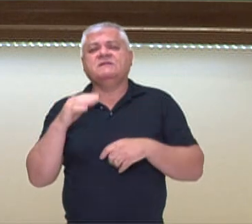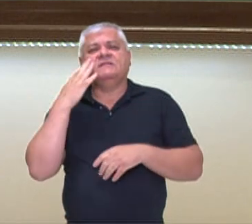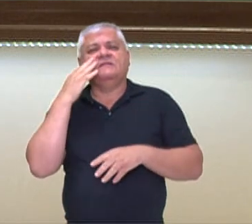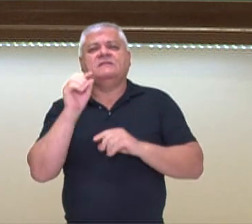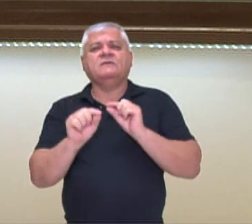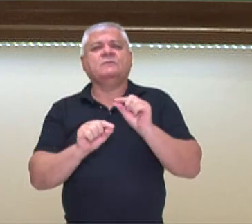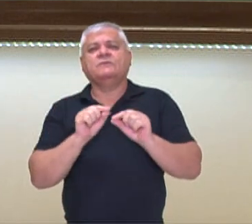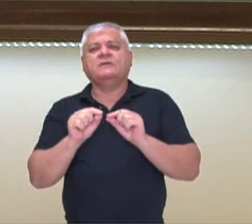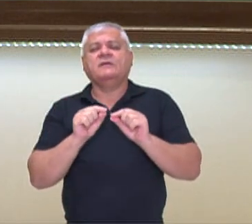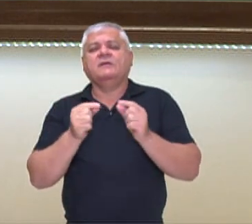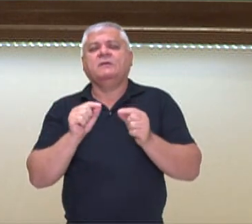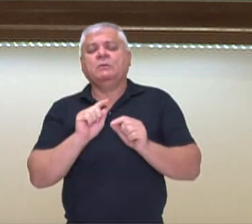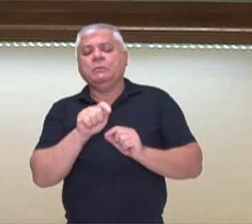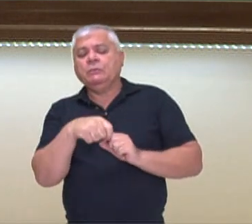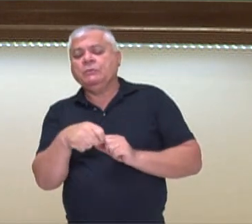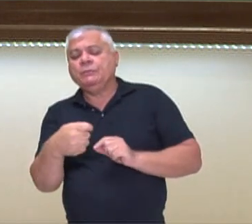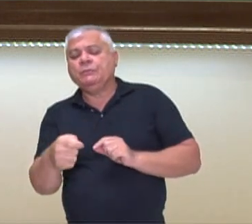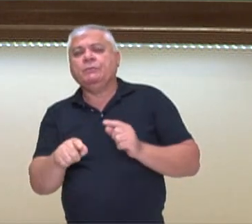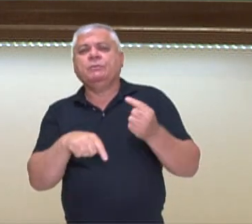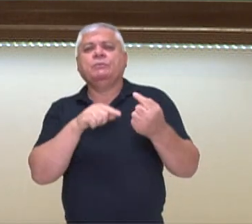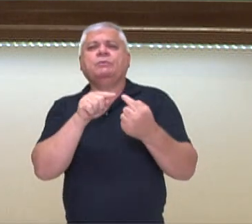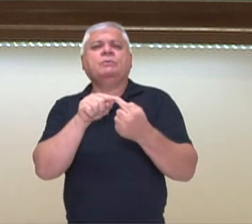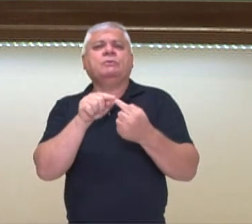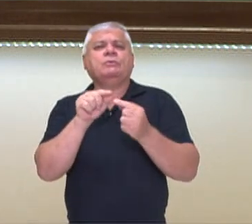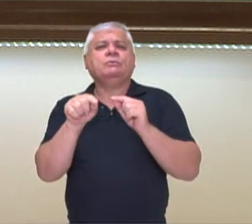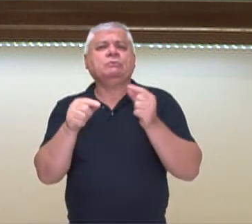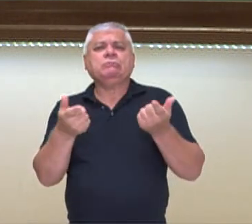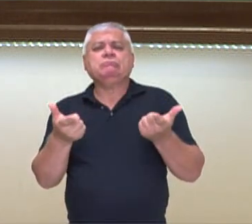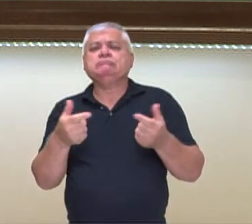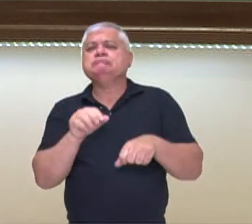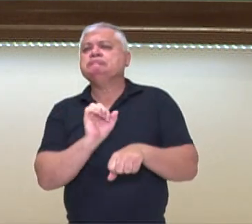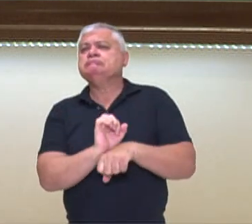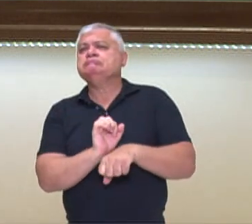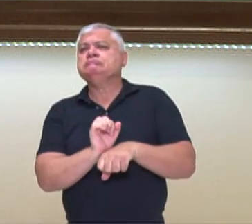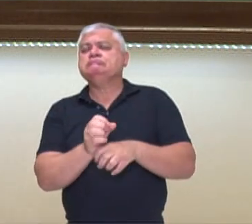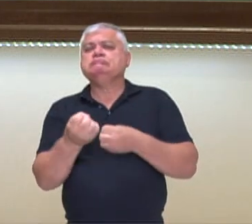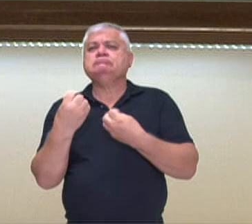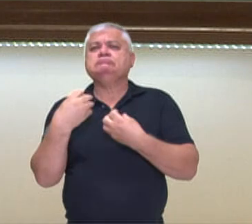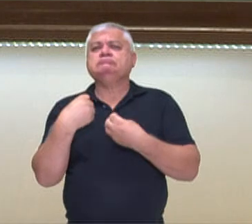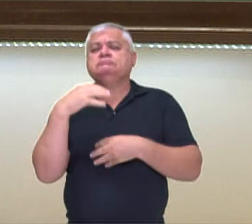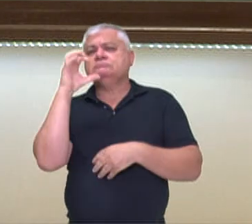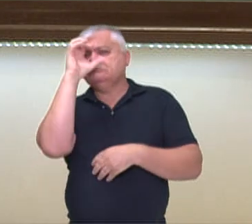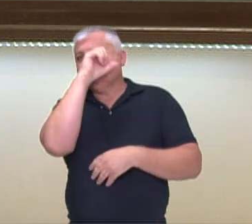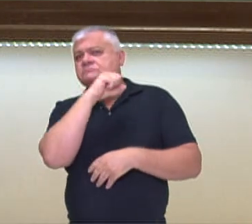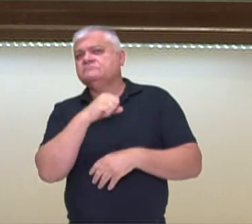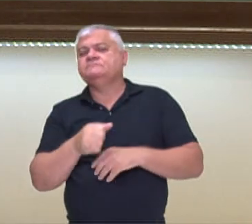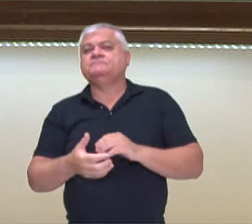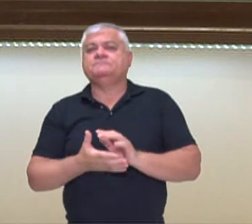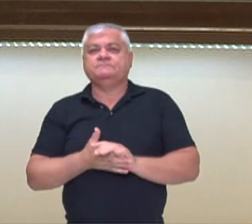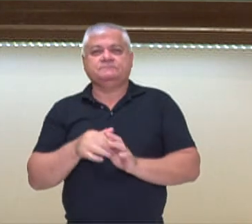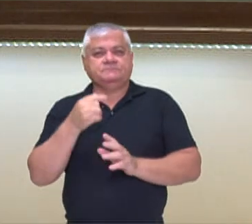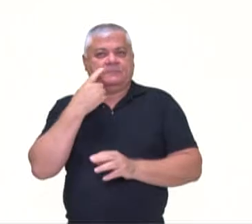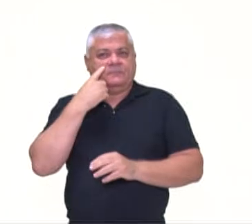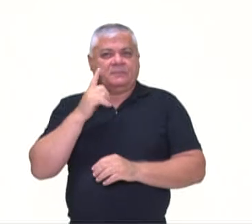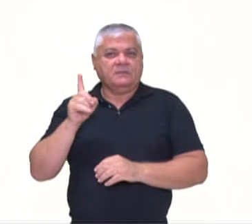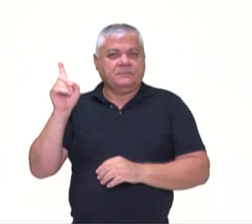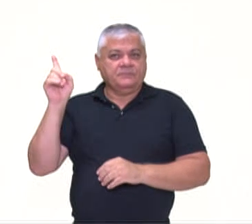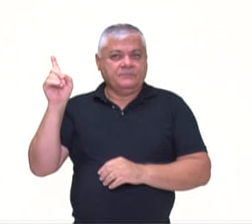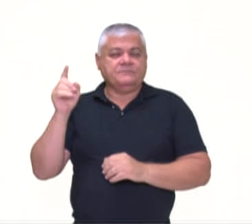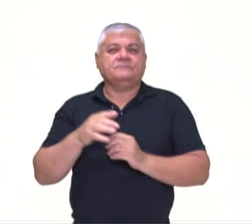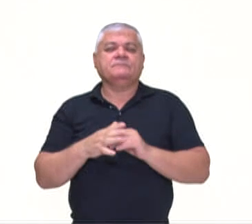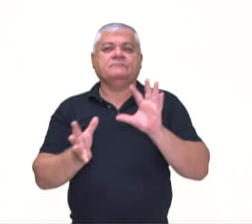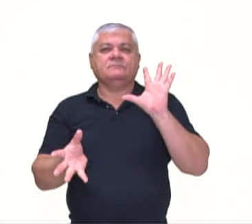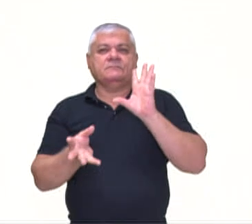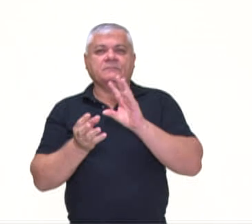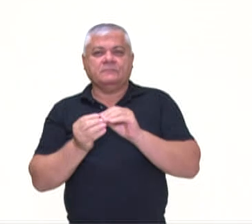entender quais são os objetivos, o que esperar da aula, certo? Vamos dar uma olhadinha? Então vejam, ó,